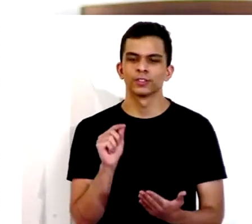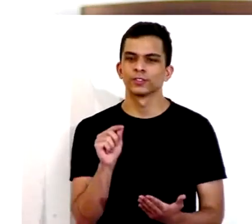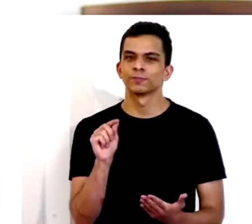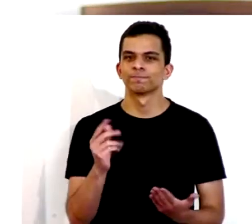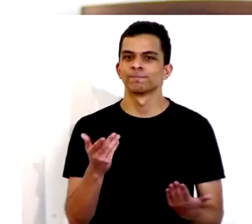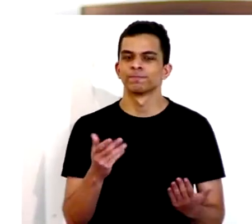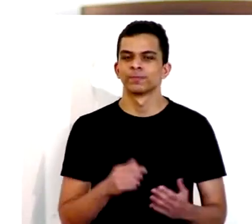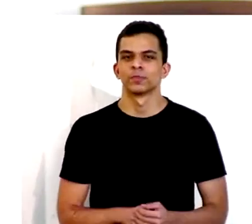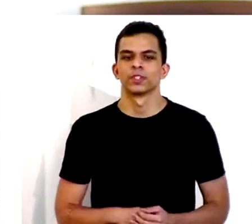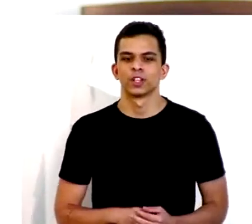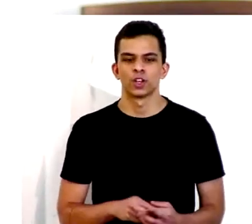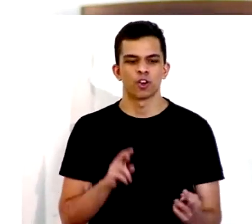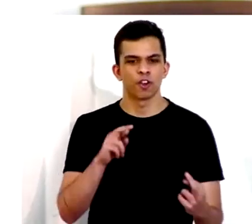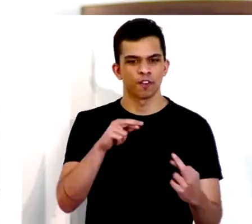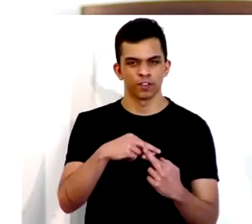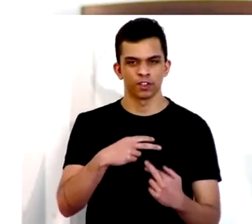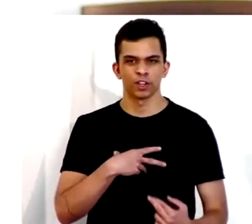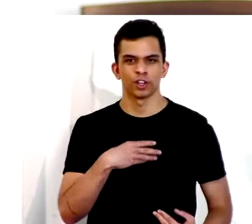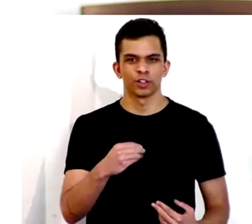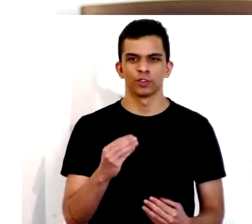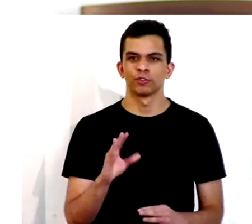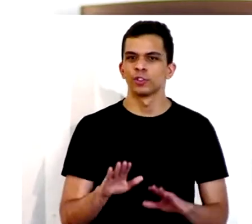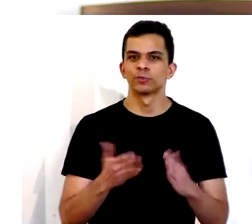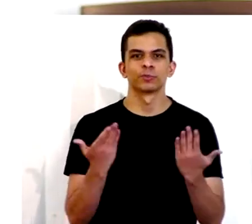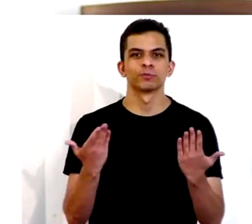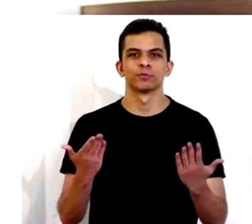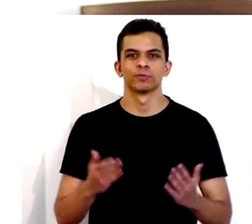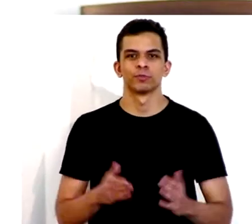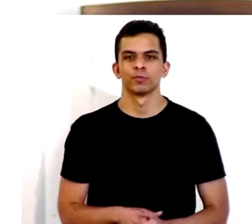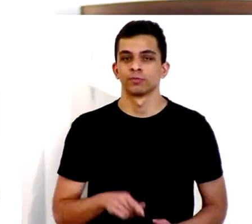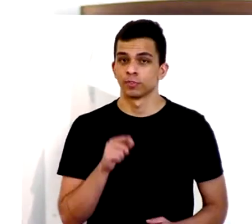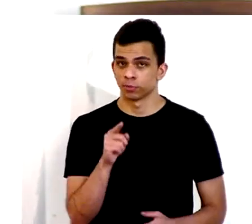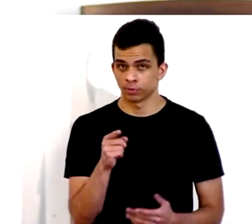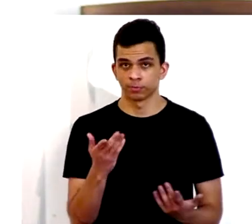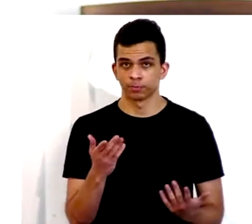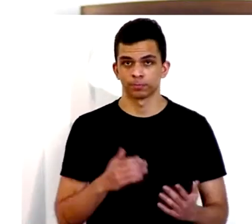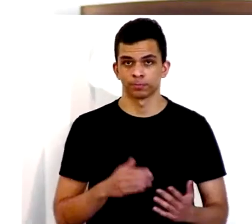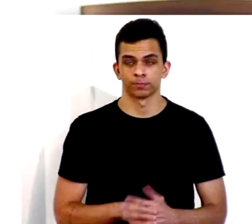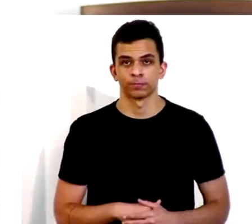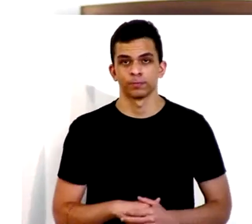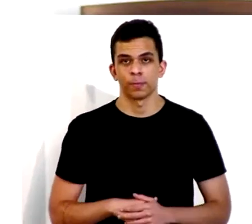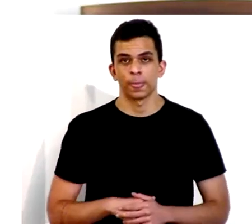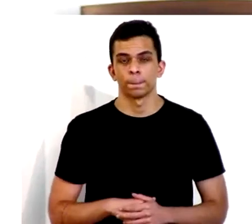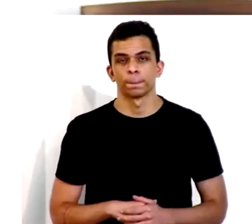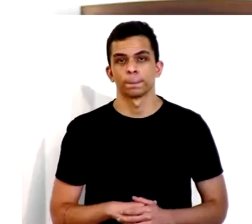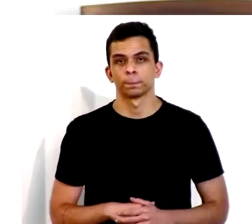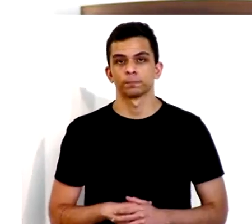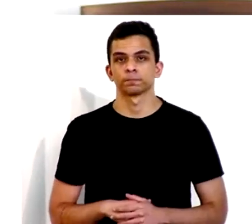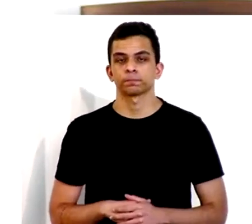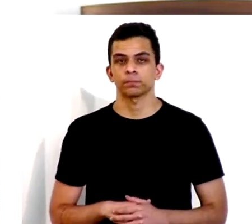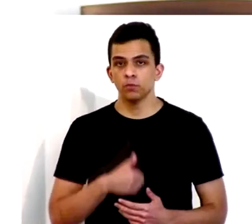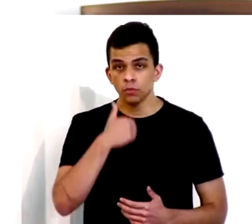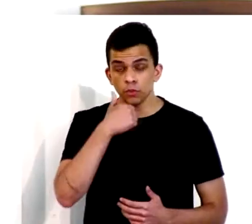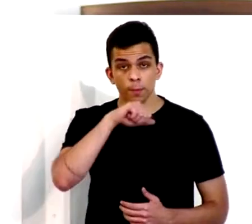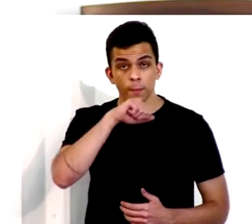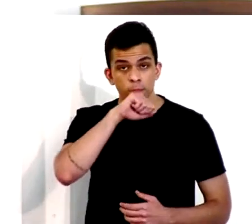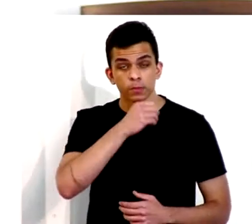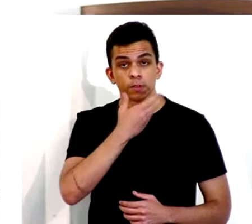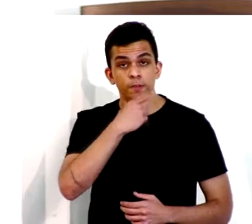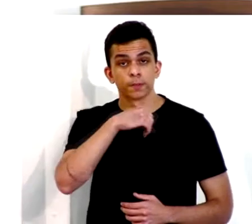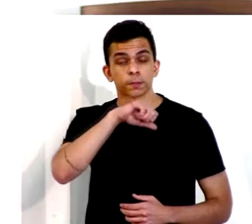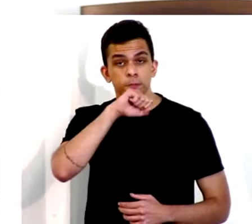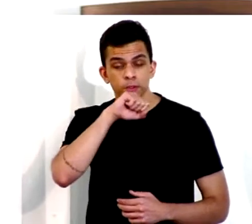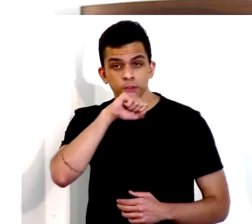deveria ser outro a não ser você mesmo. Você deve ser modelo de pai e mãe para os seus